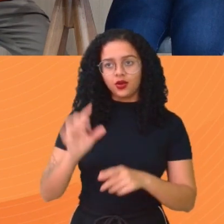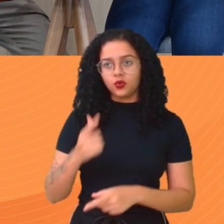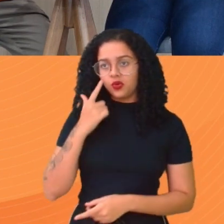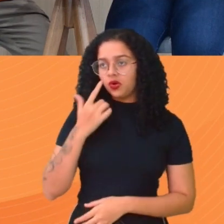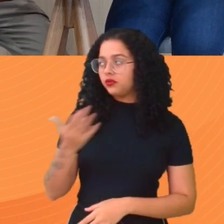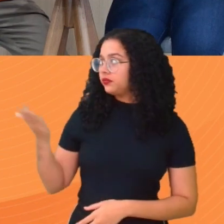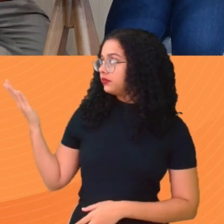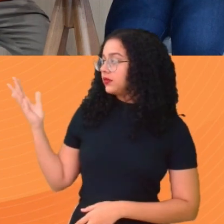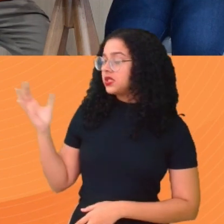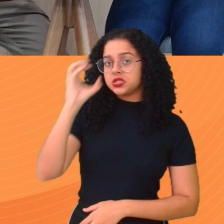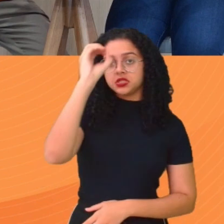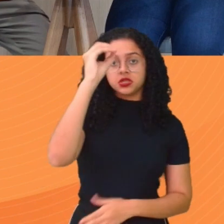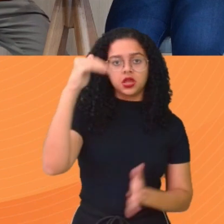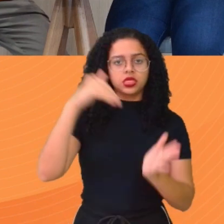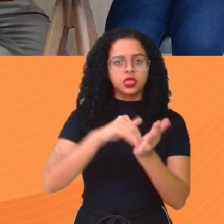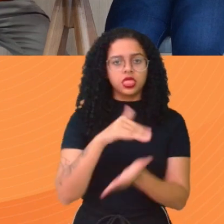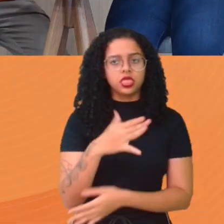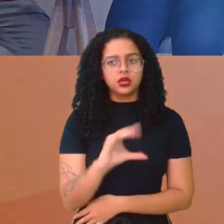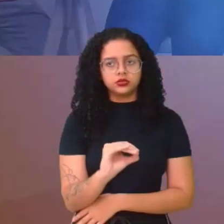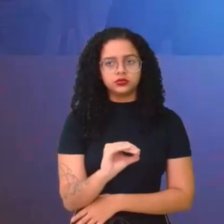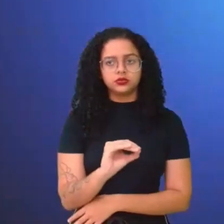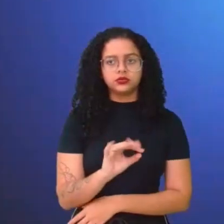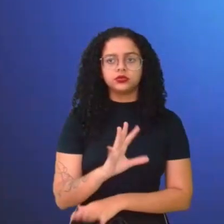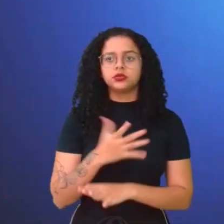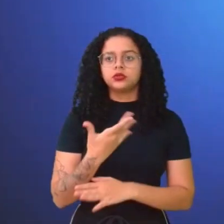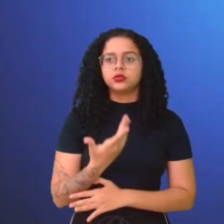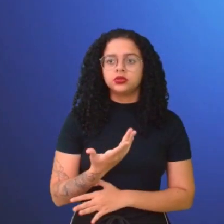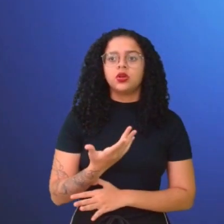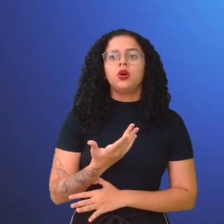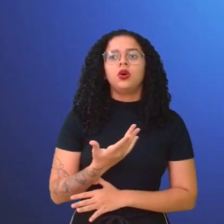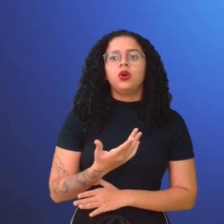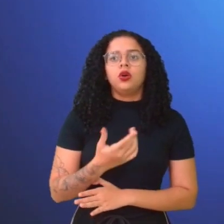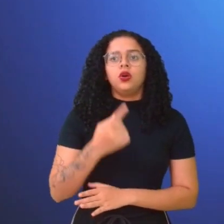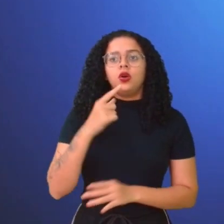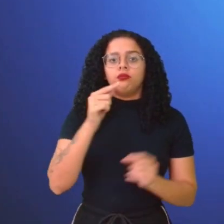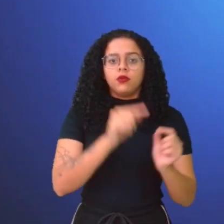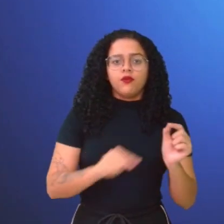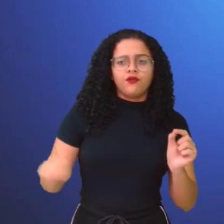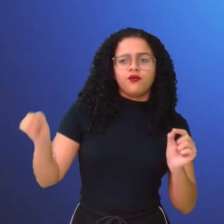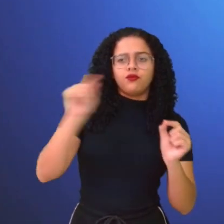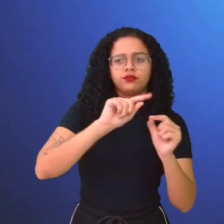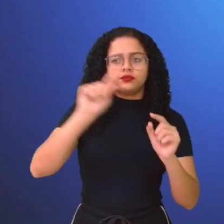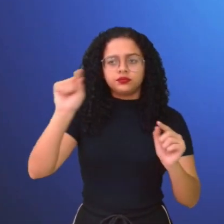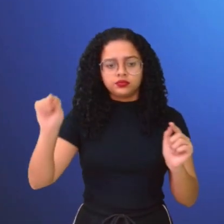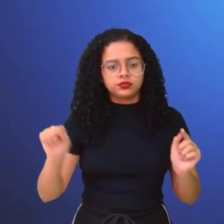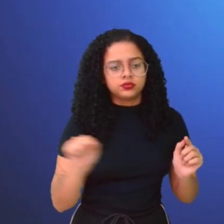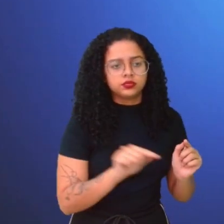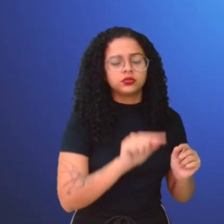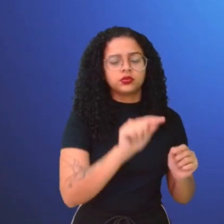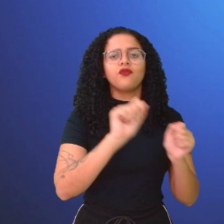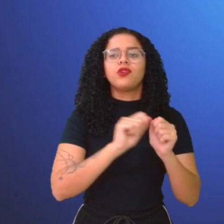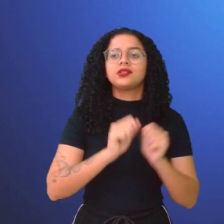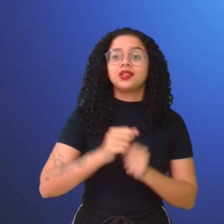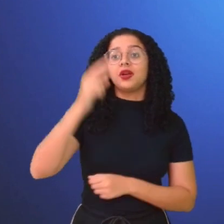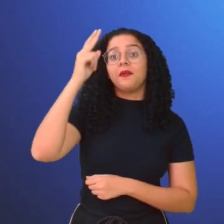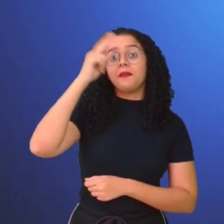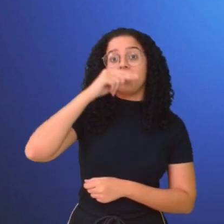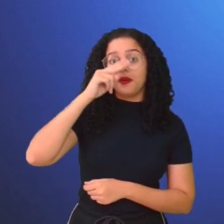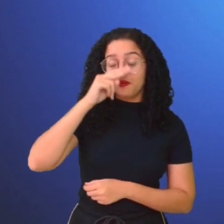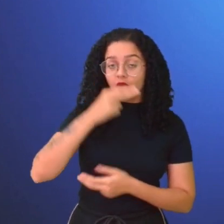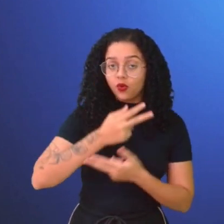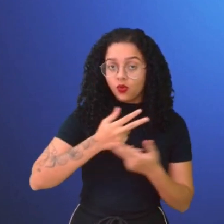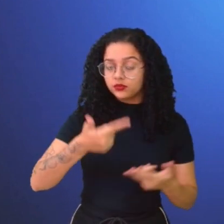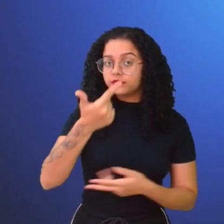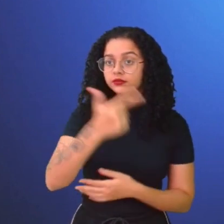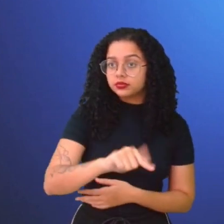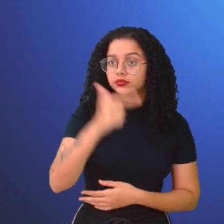elementos ali, ó. Então, aquela voltinha que eu estou mostrando ali significa que eu estou fazendo a mesma coisa uma